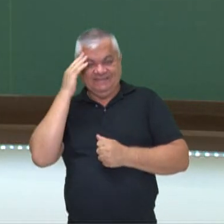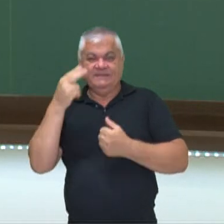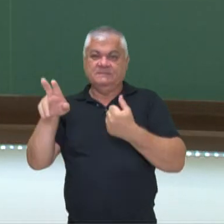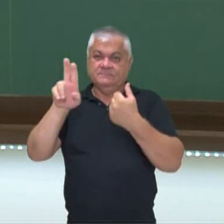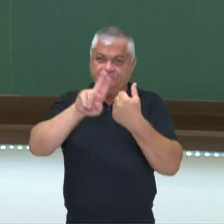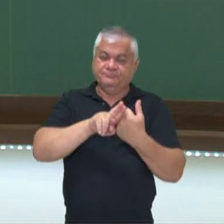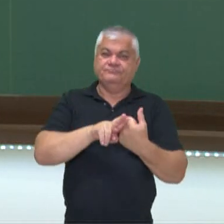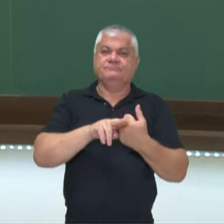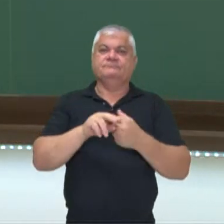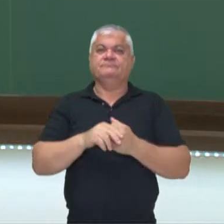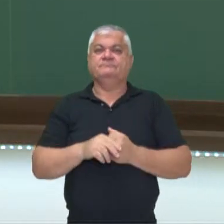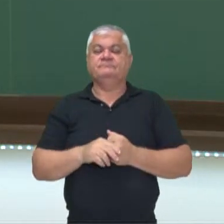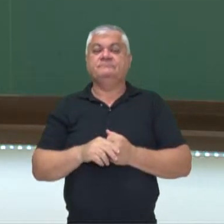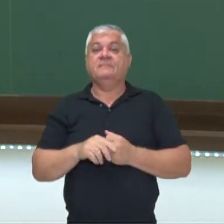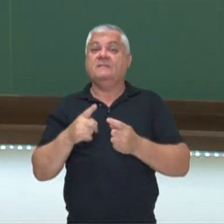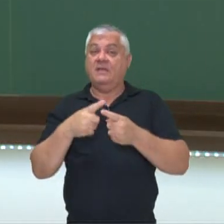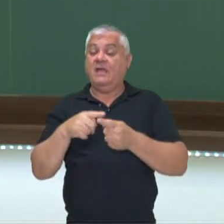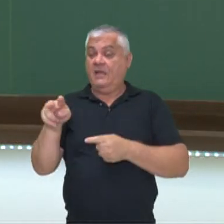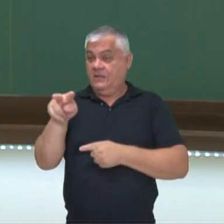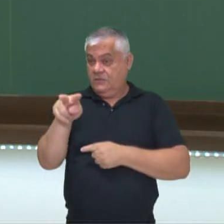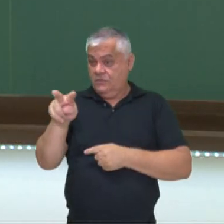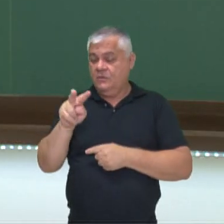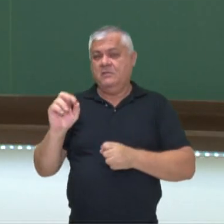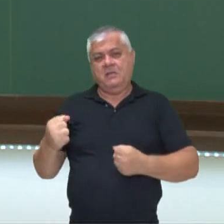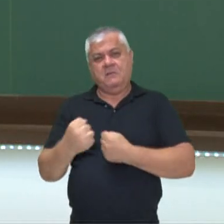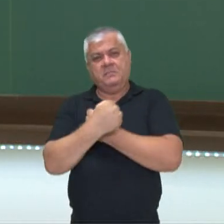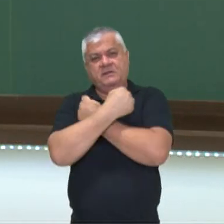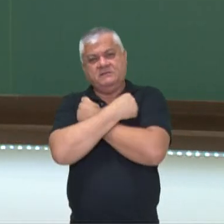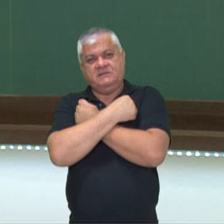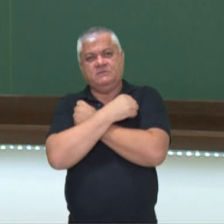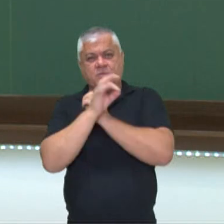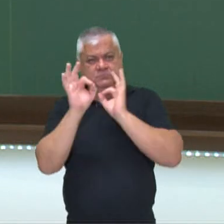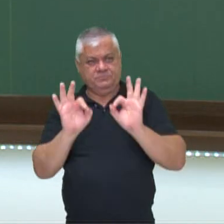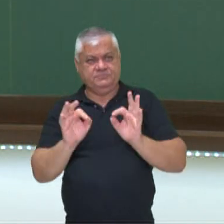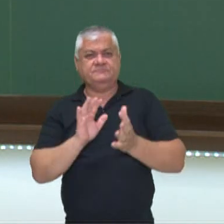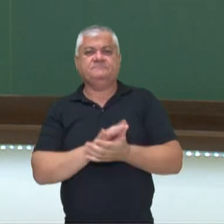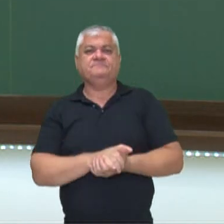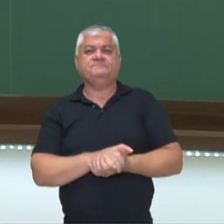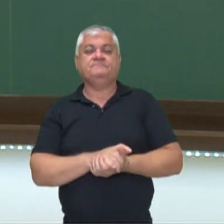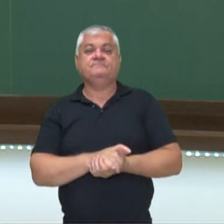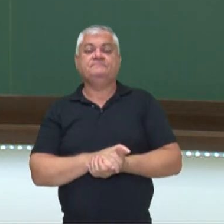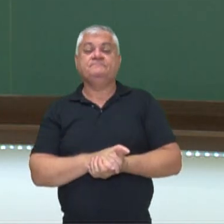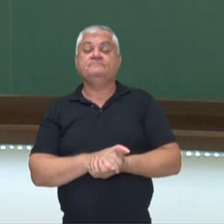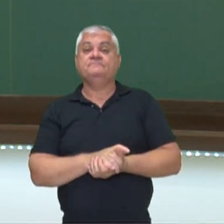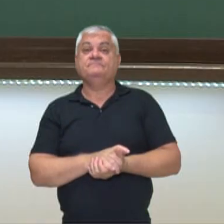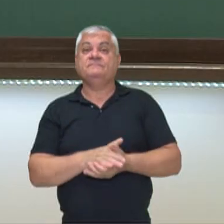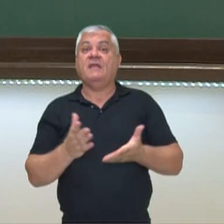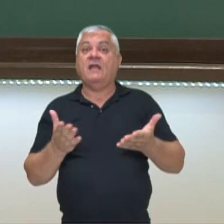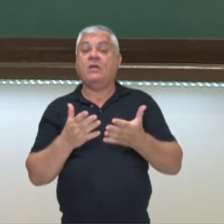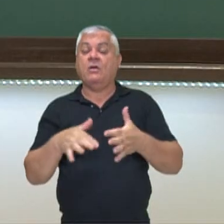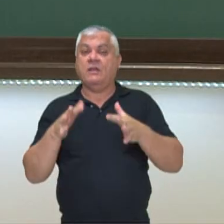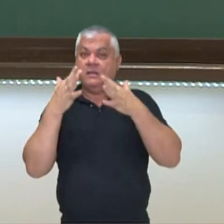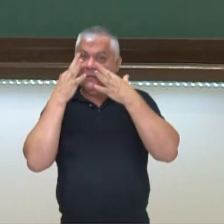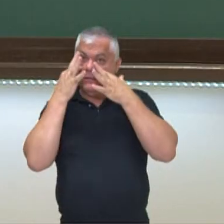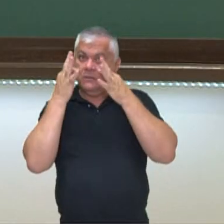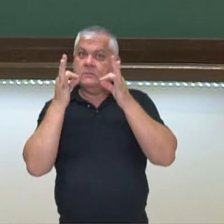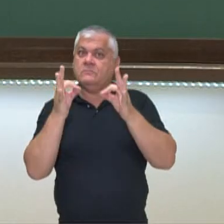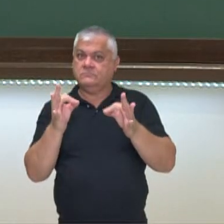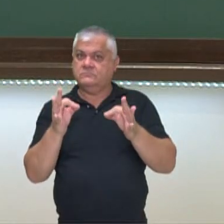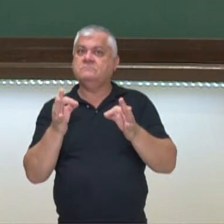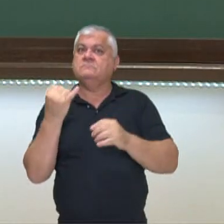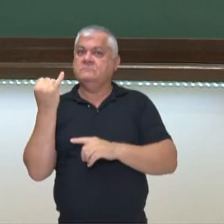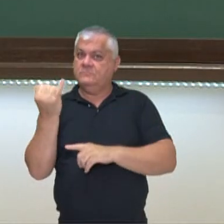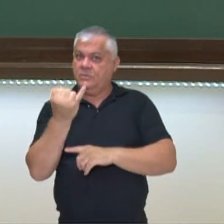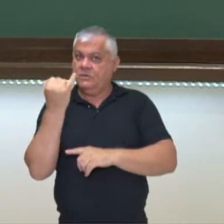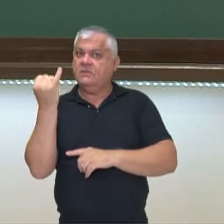do plural. E elas me abraçaram. Tranquilo? A ver, então fíjate, ojo aí por uma informação